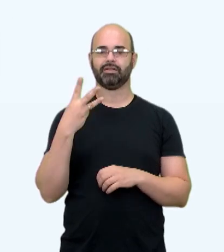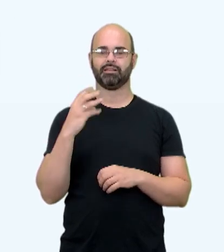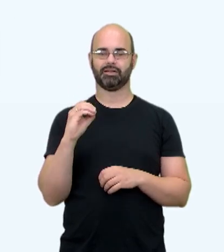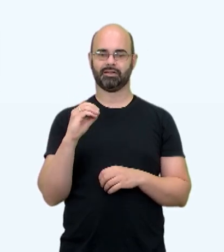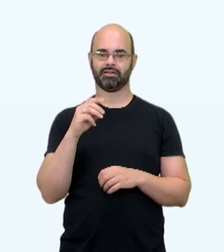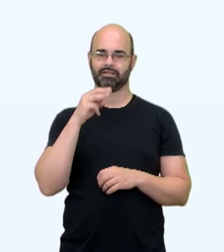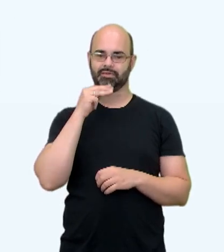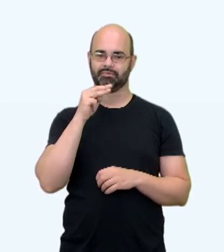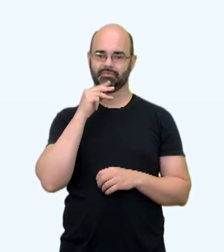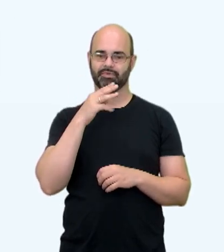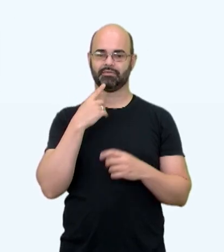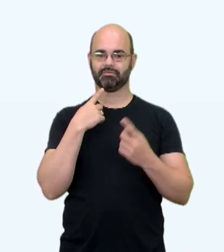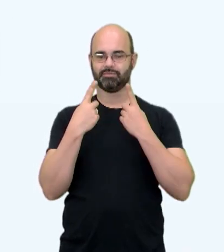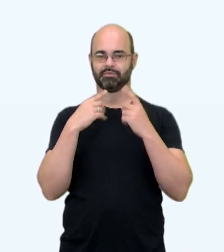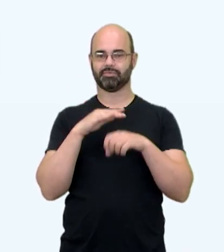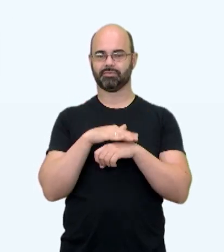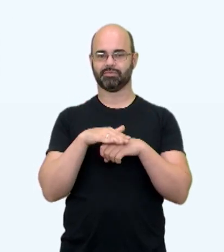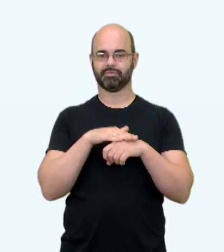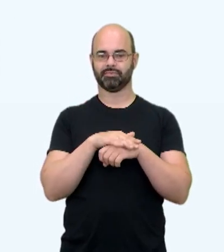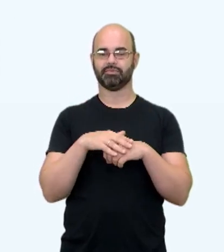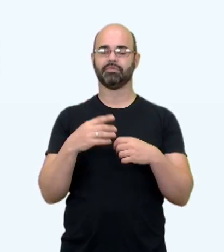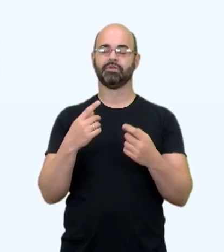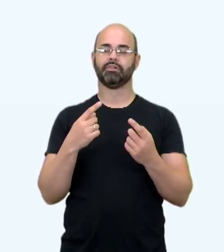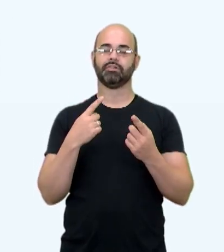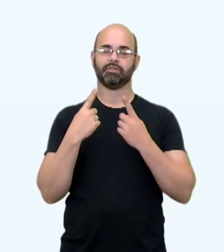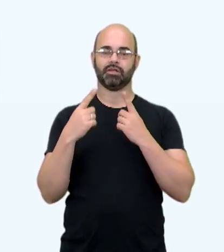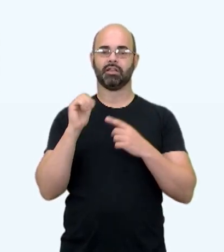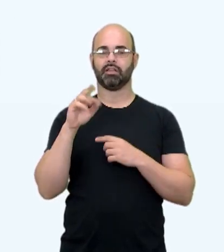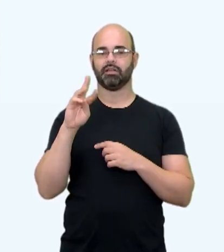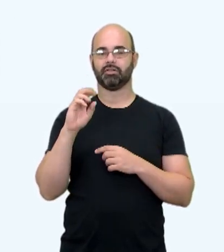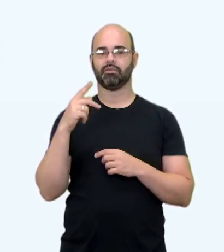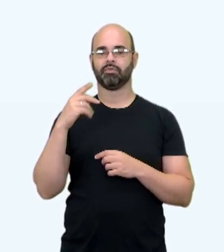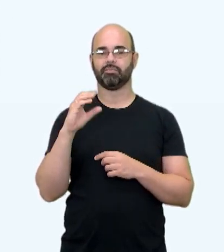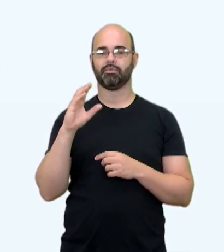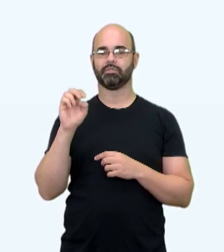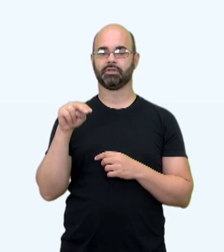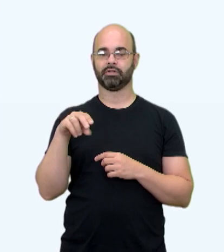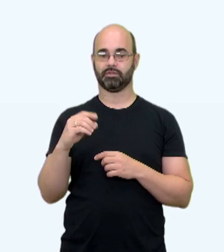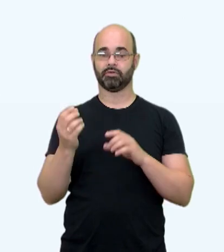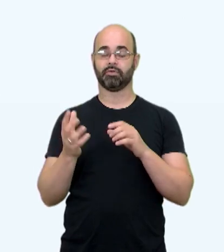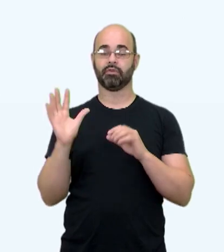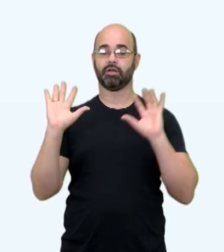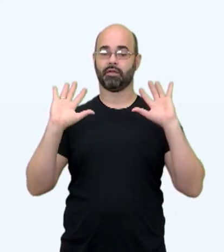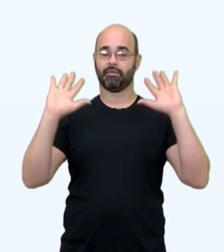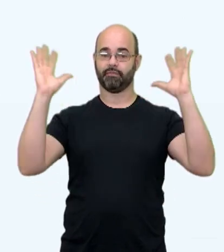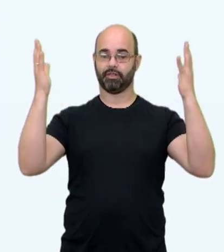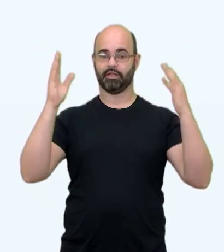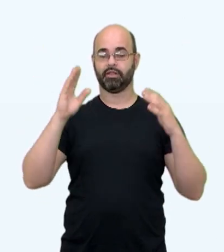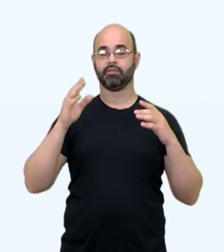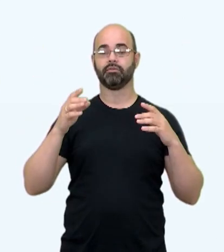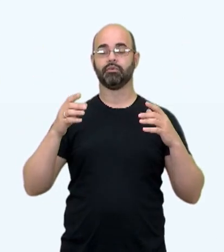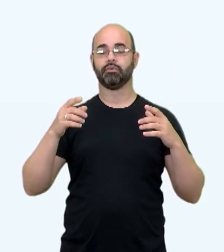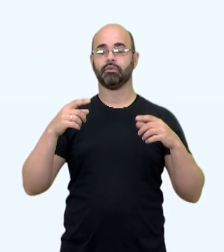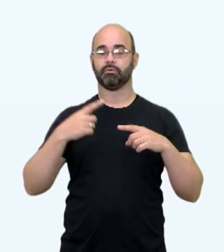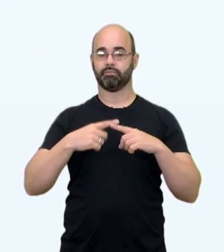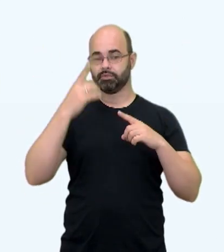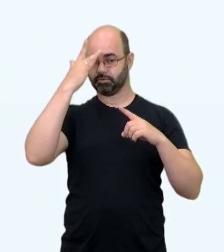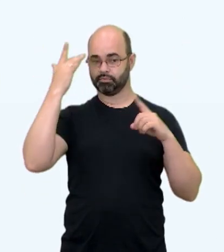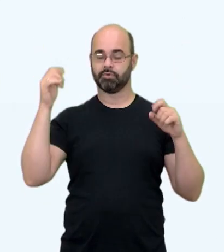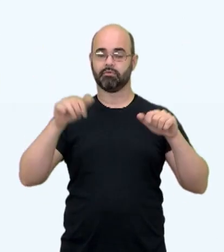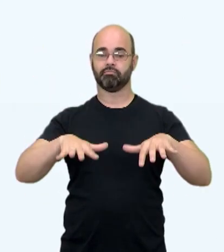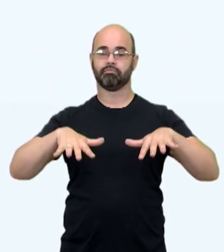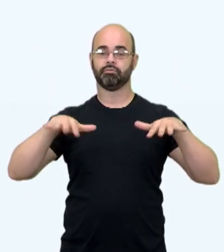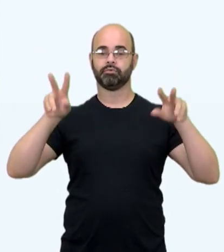o debate Diálogos do Antropoceno. O evento teve como objetivo criar um espaço para a discussão sobre os